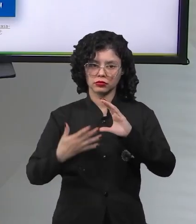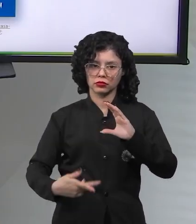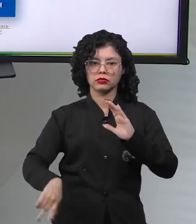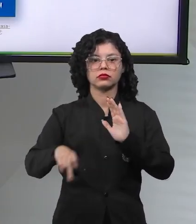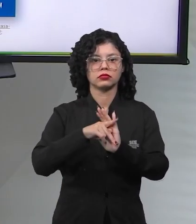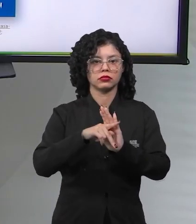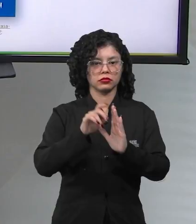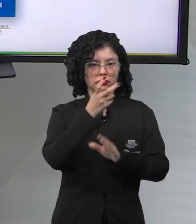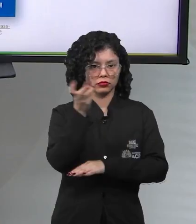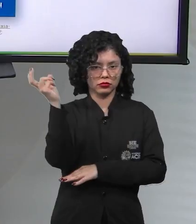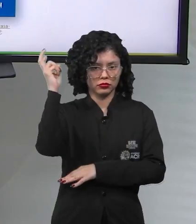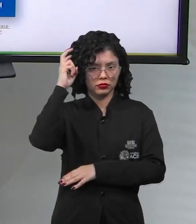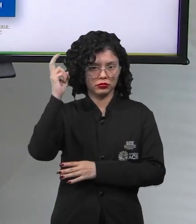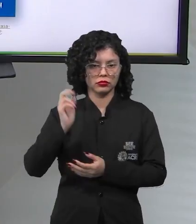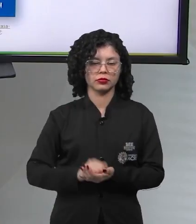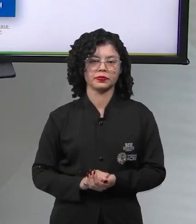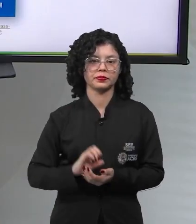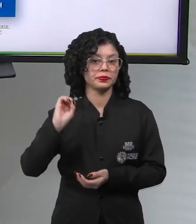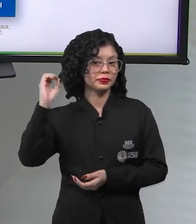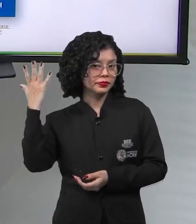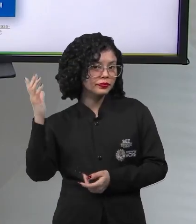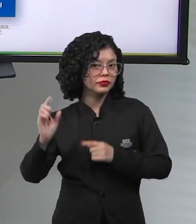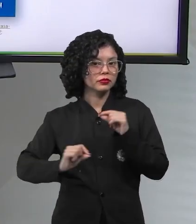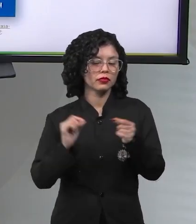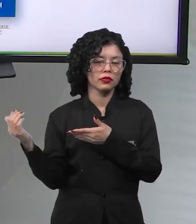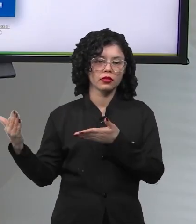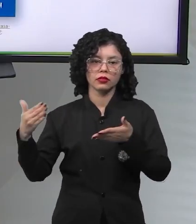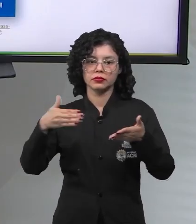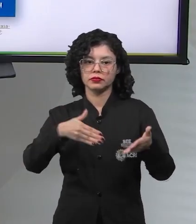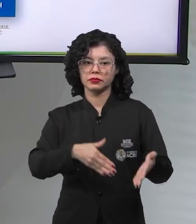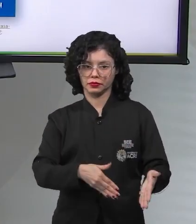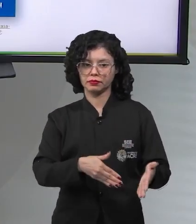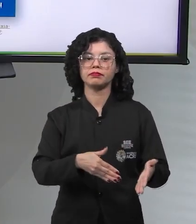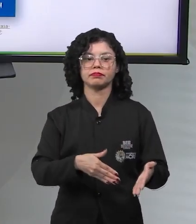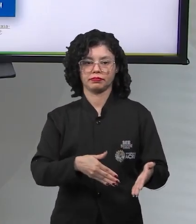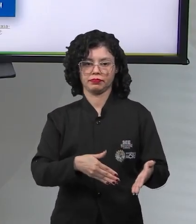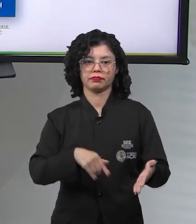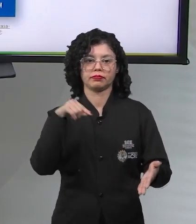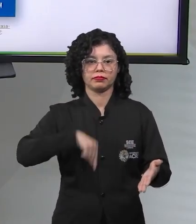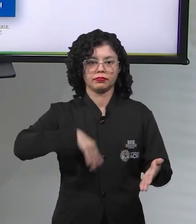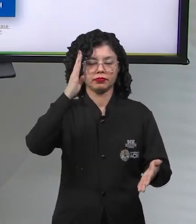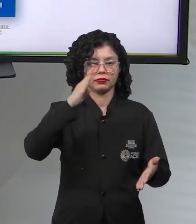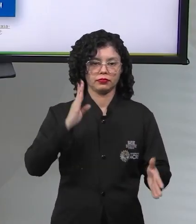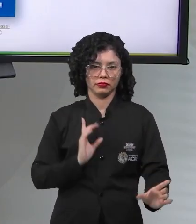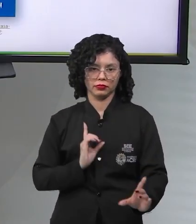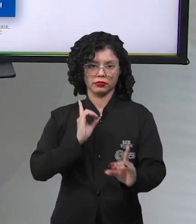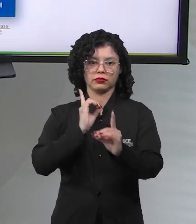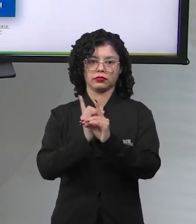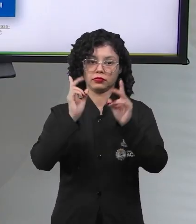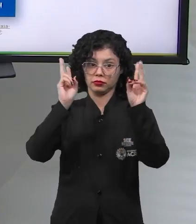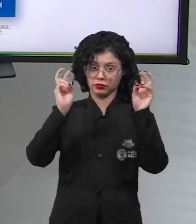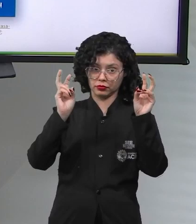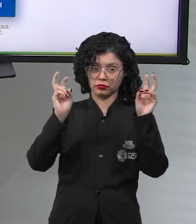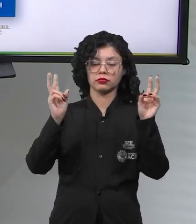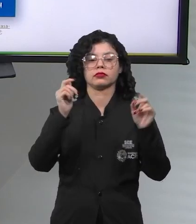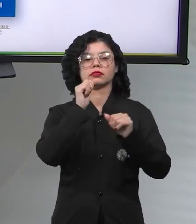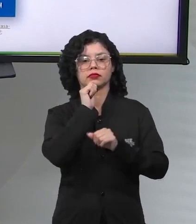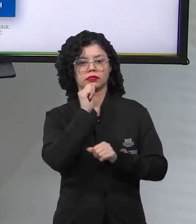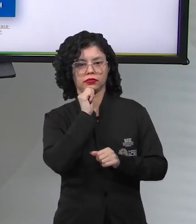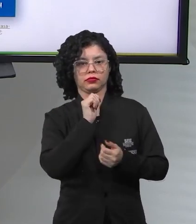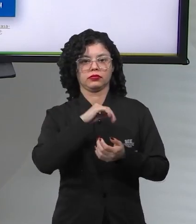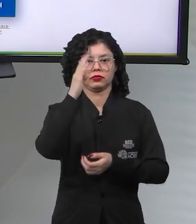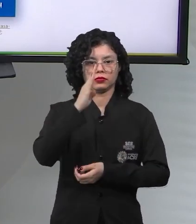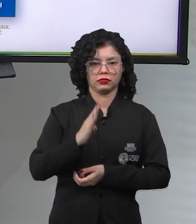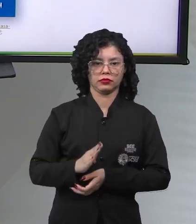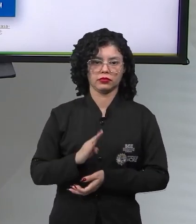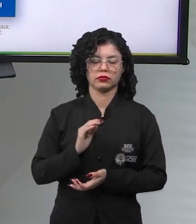características culturais. Ocorreu a chegada daqueles que descobriram o Brasil,